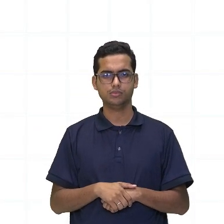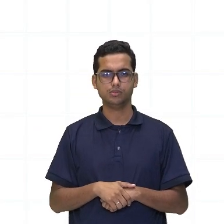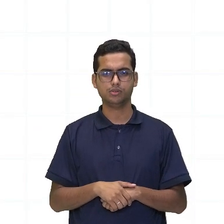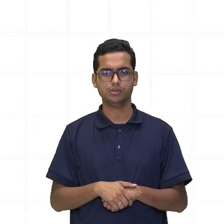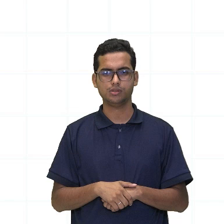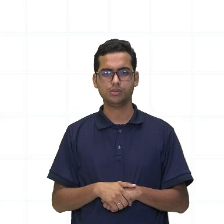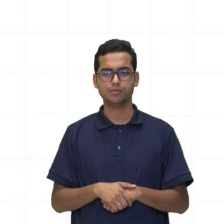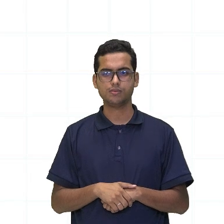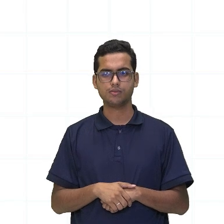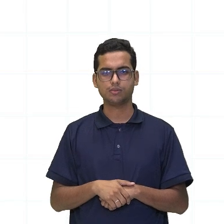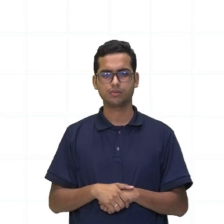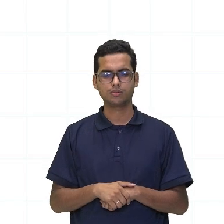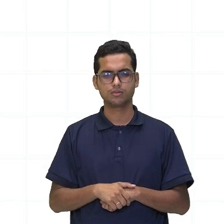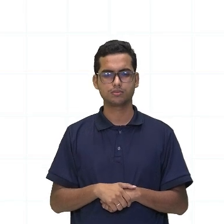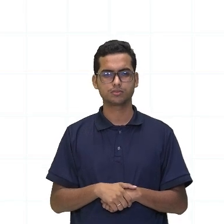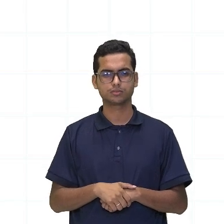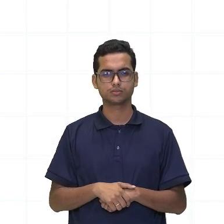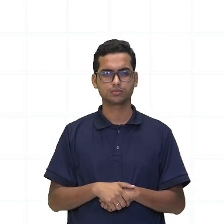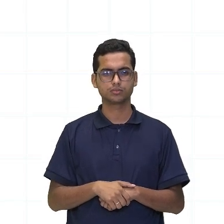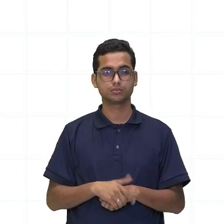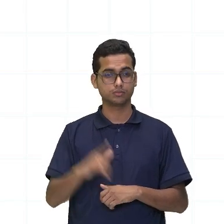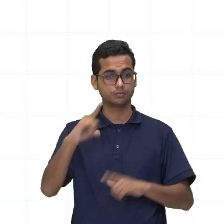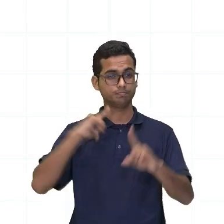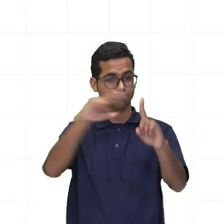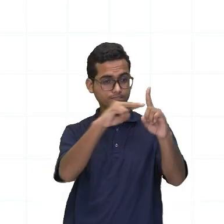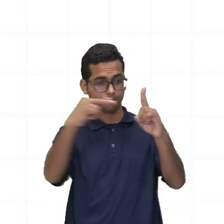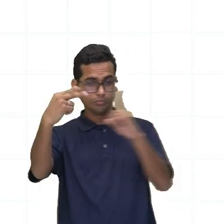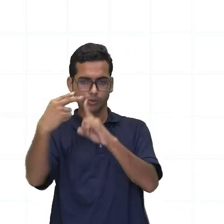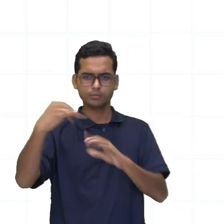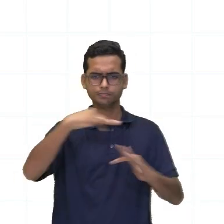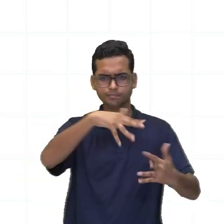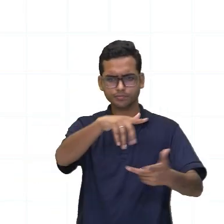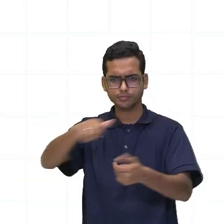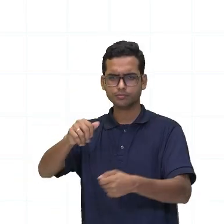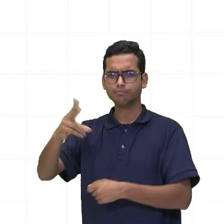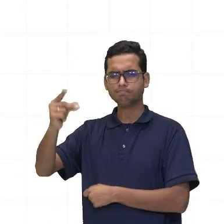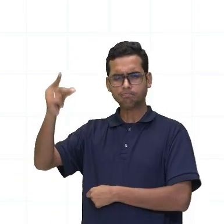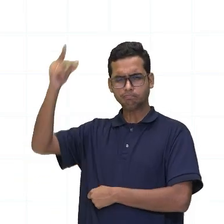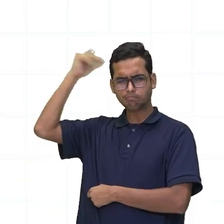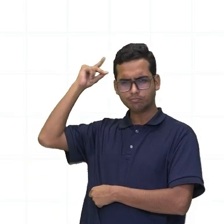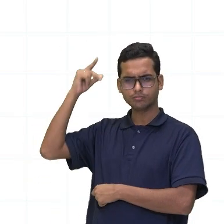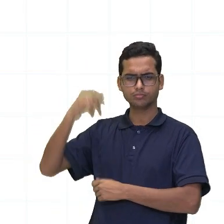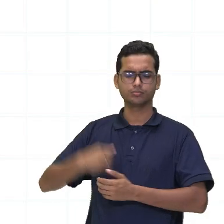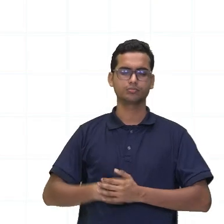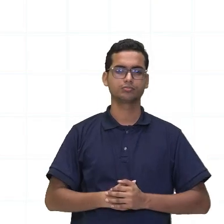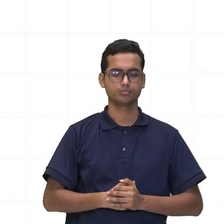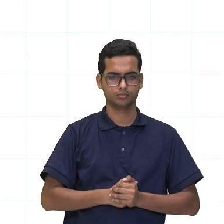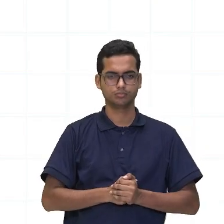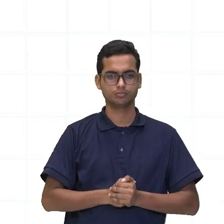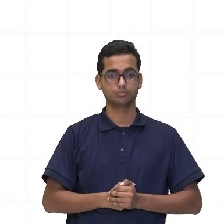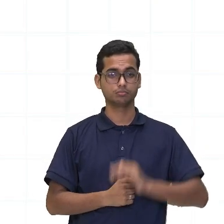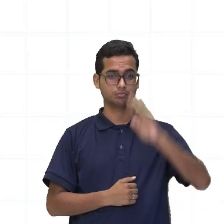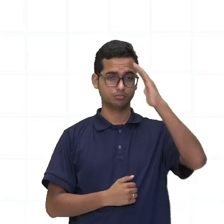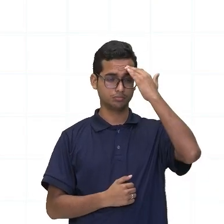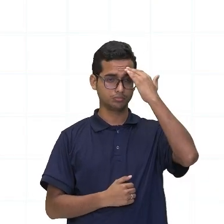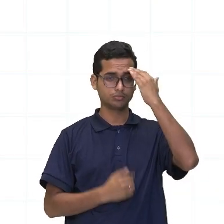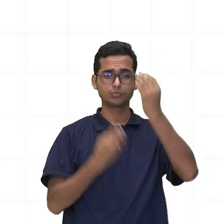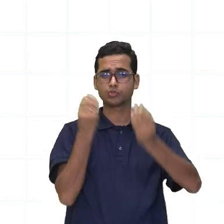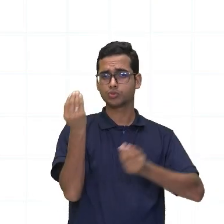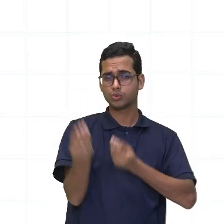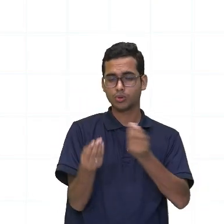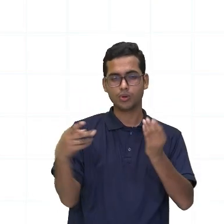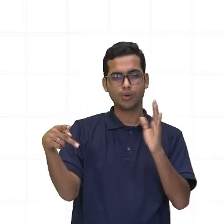características. Então, eles tinham a visão do mundo dos egípcios da antiguidade, né? Entendido por nós como harmonia